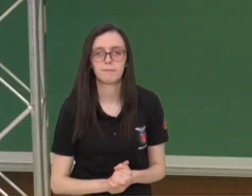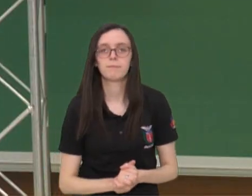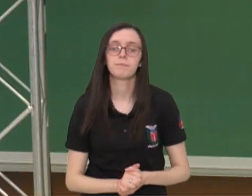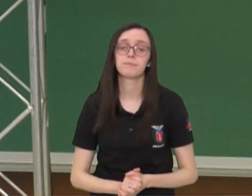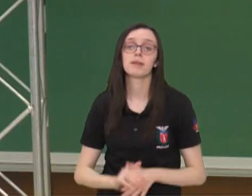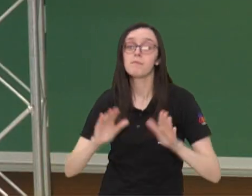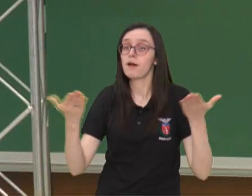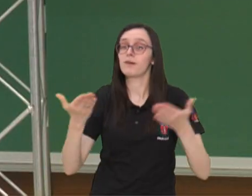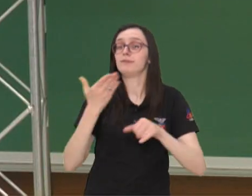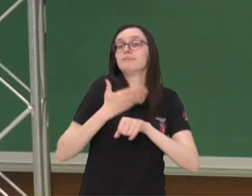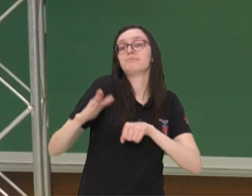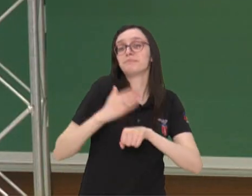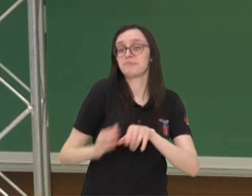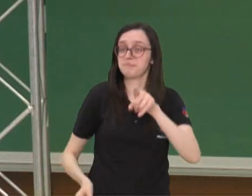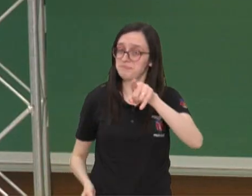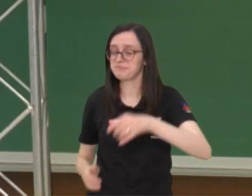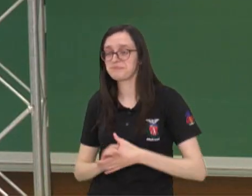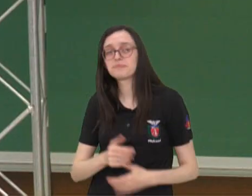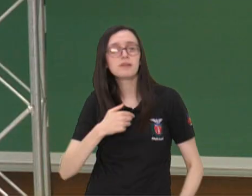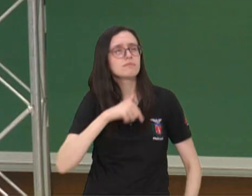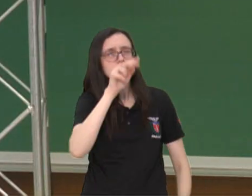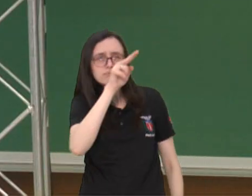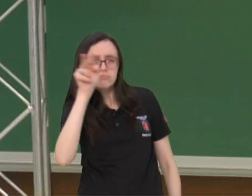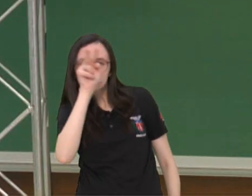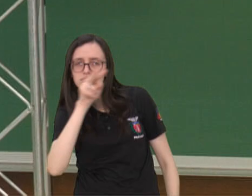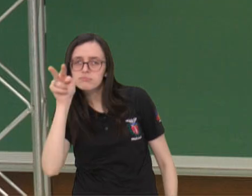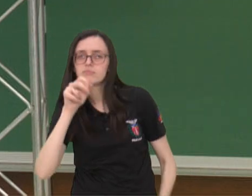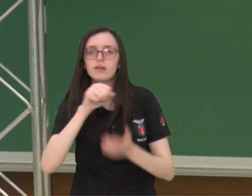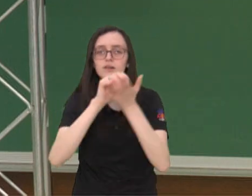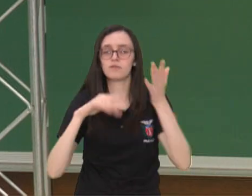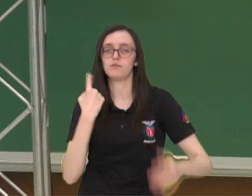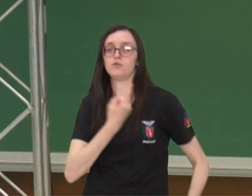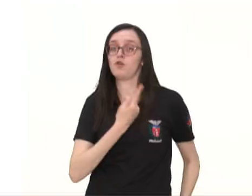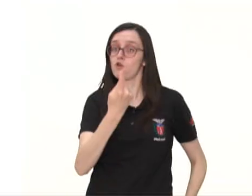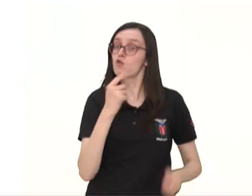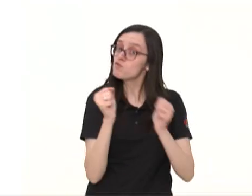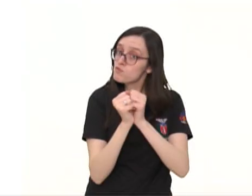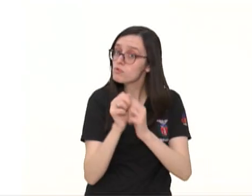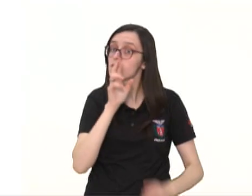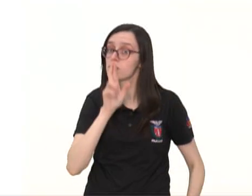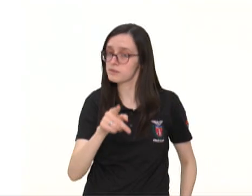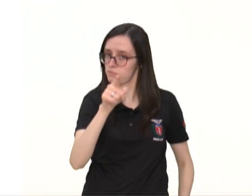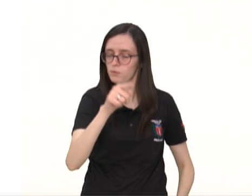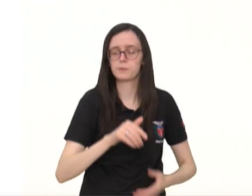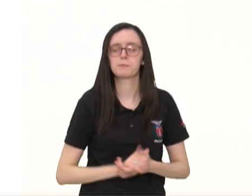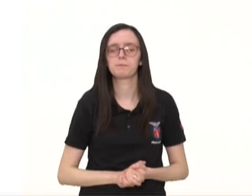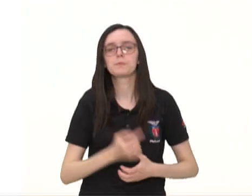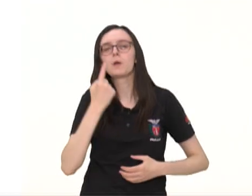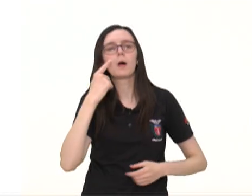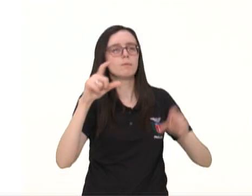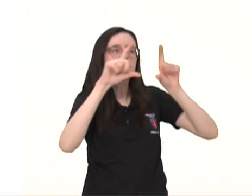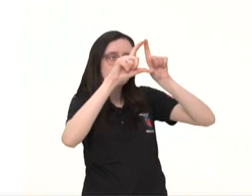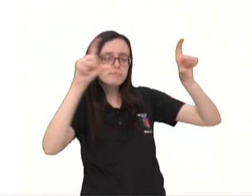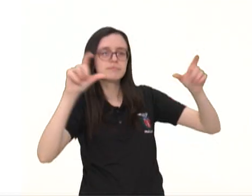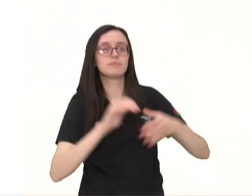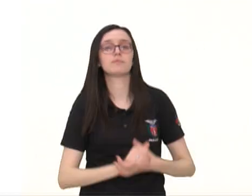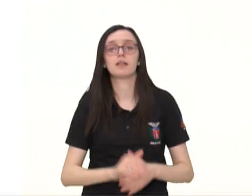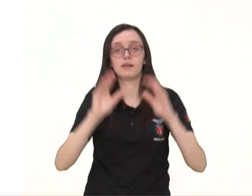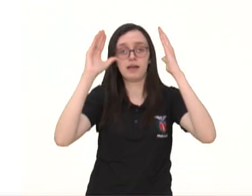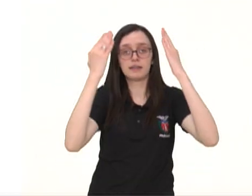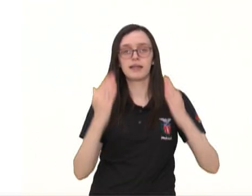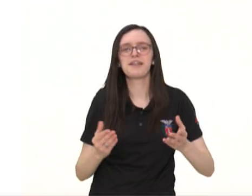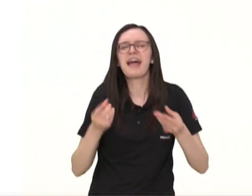Vamos praticar? Vou ler o exercício com vocês e nós vamos resolver juntos. Diz assim: